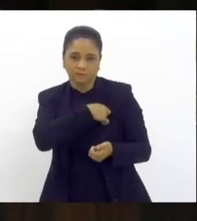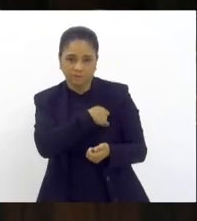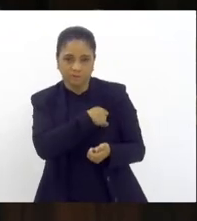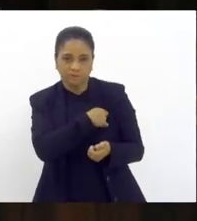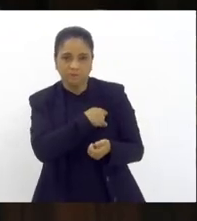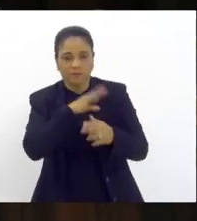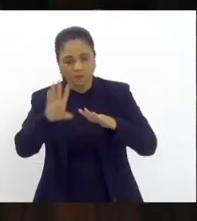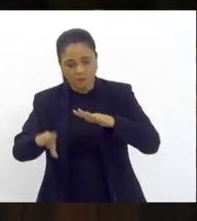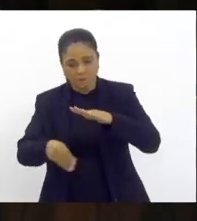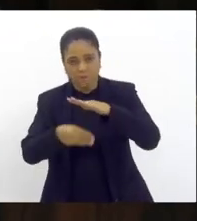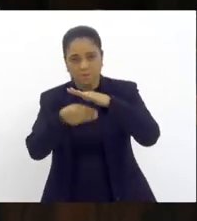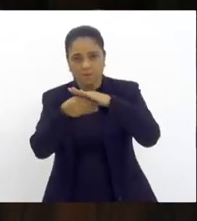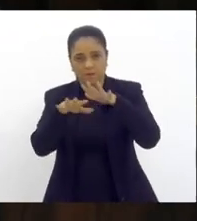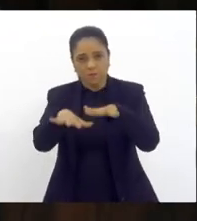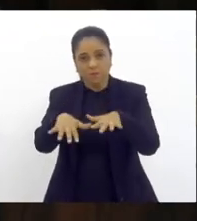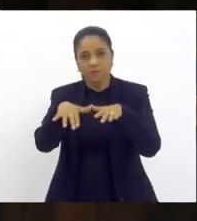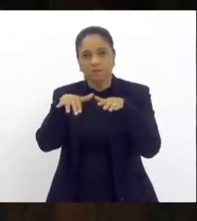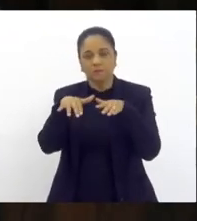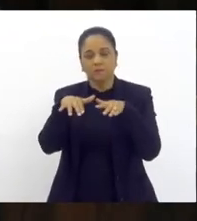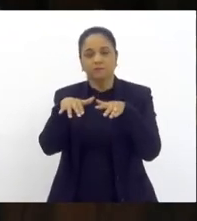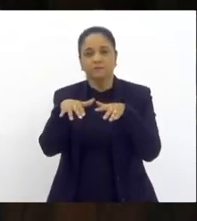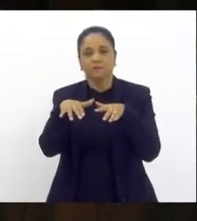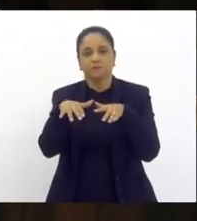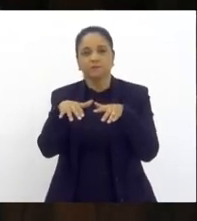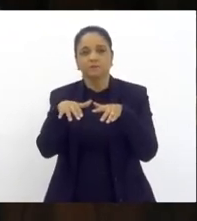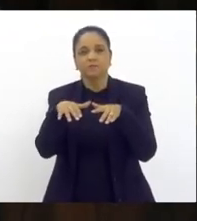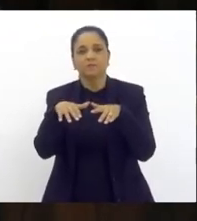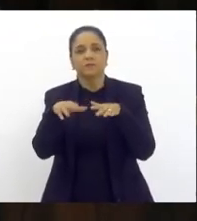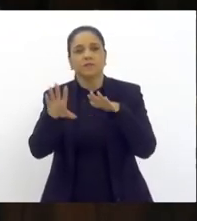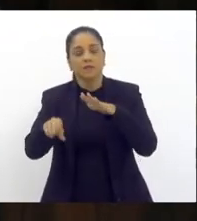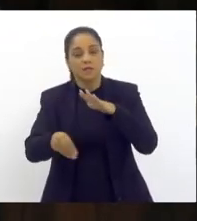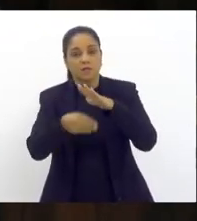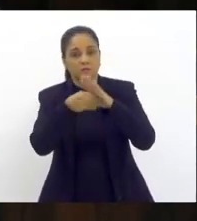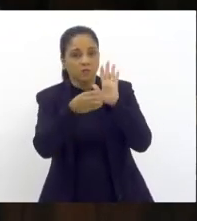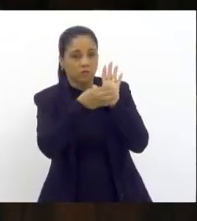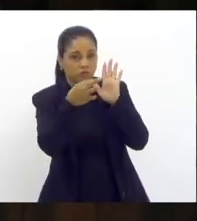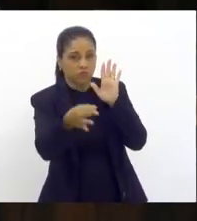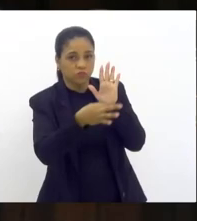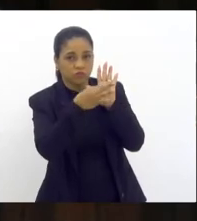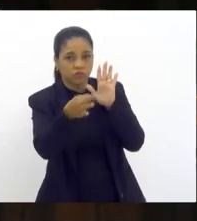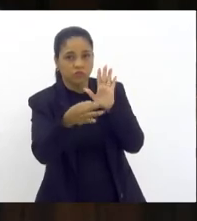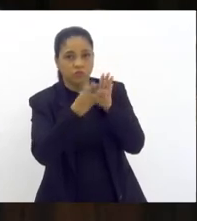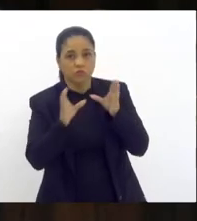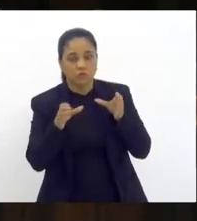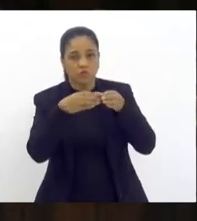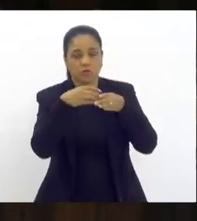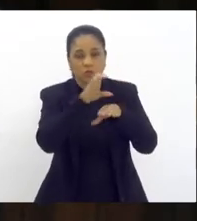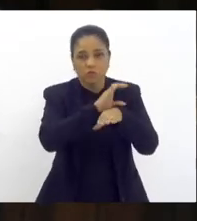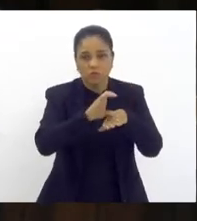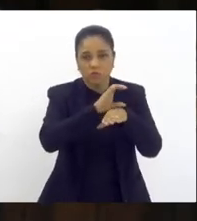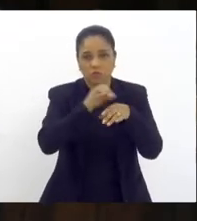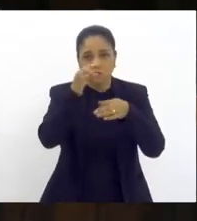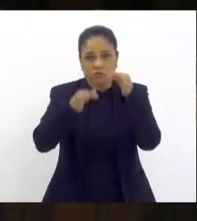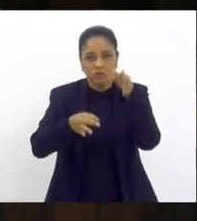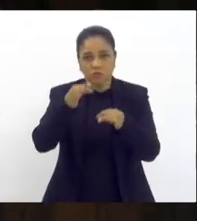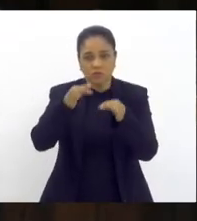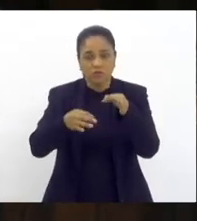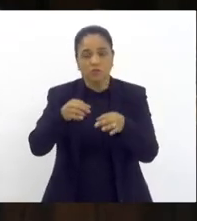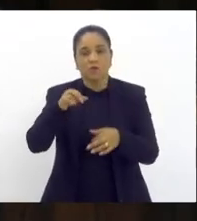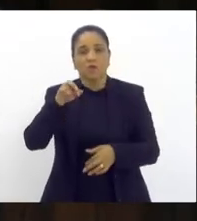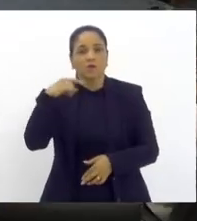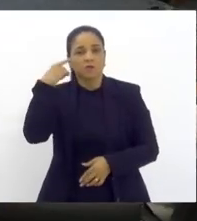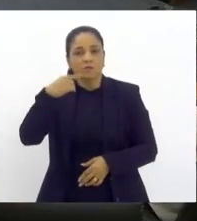Emenda do plenário, vamos lá. Para emitir parecer pela Comissão de Constituição e Justiça, o deputado Rodrigo